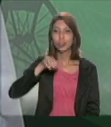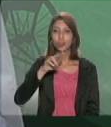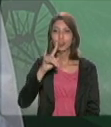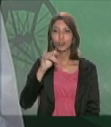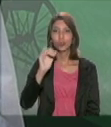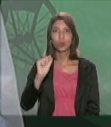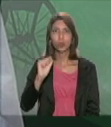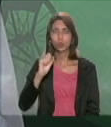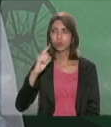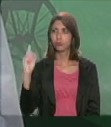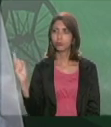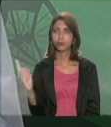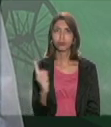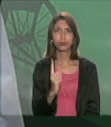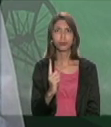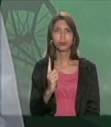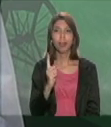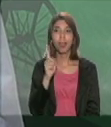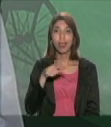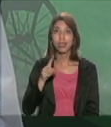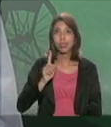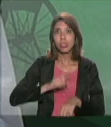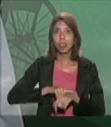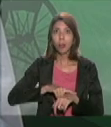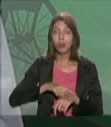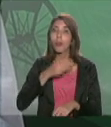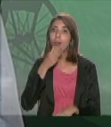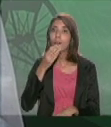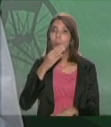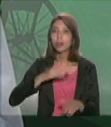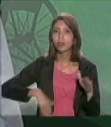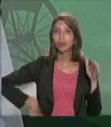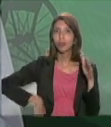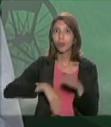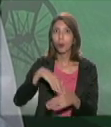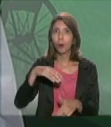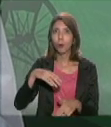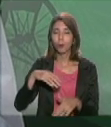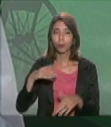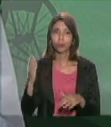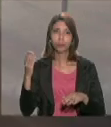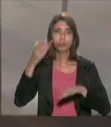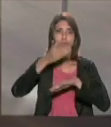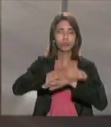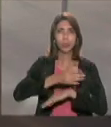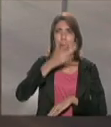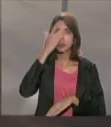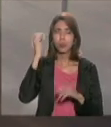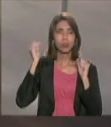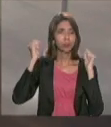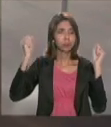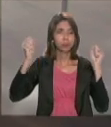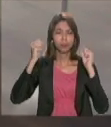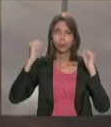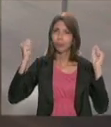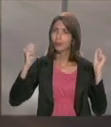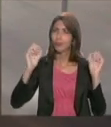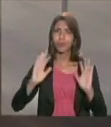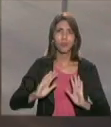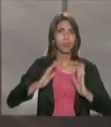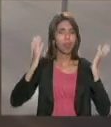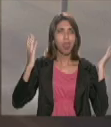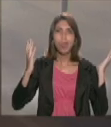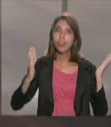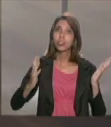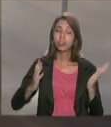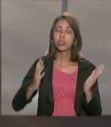acaba de entrar no Maracanã. E aí o Petkovic vai e cobra a falta, mete lá na gaveta do Elton, e aí explode o Maracanã, a torcida do Flamengo faz